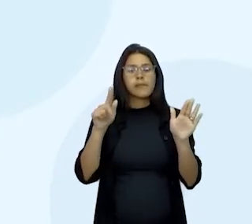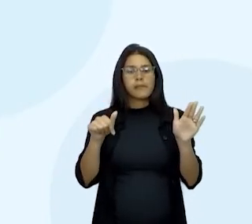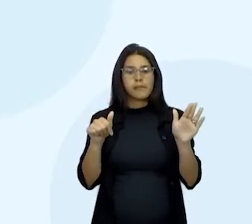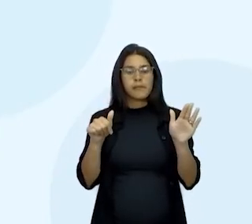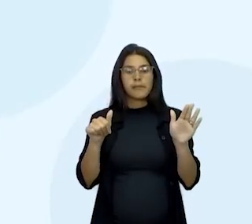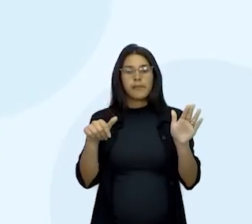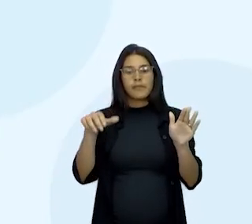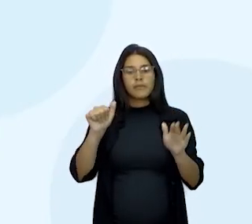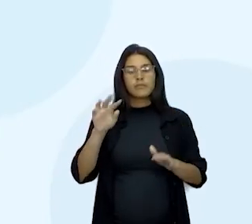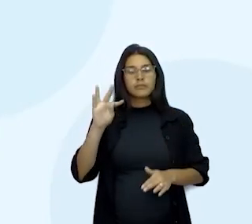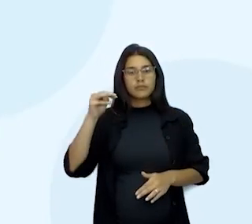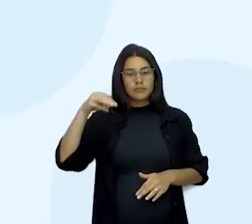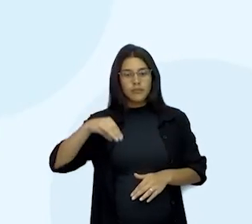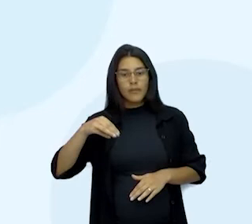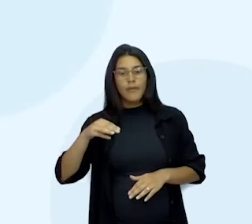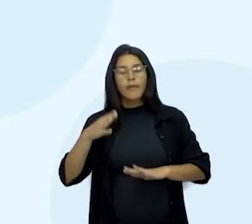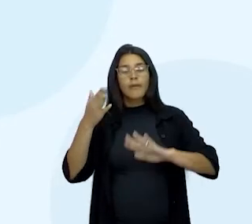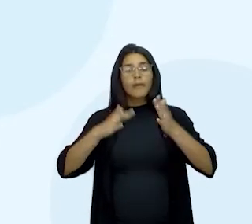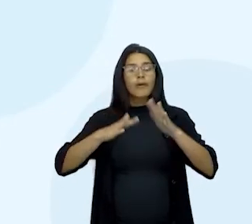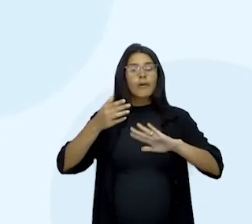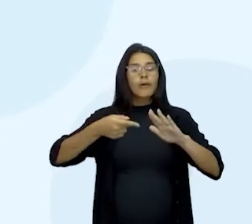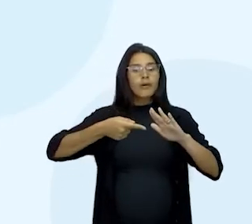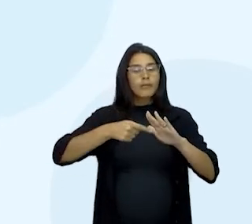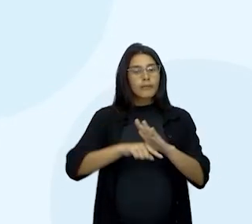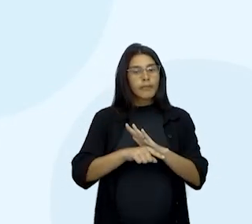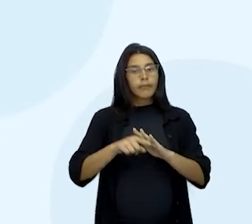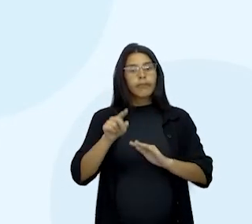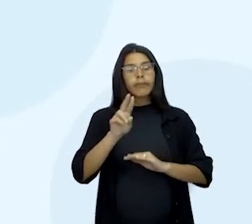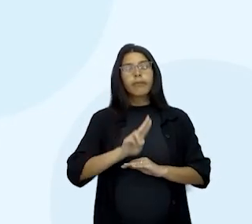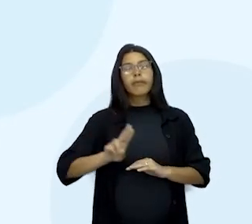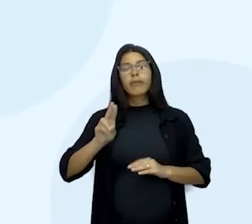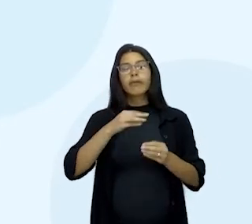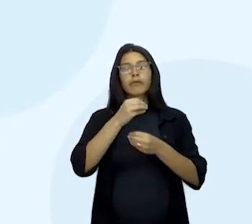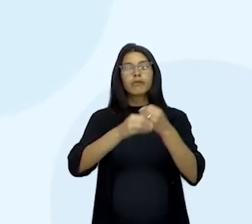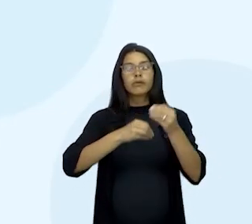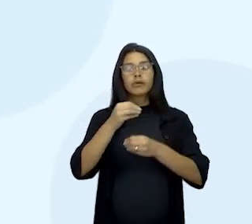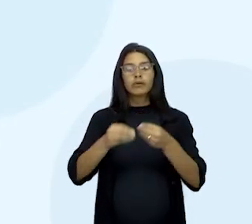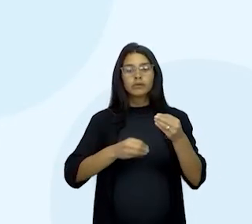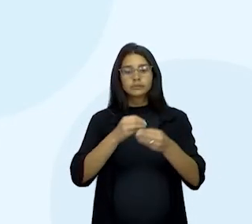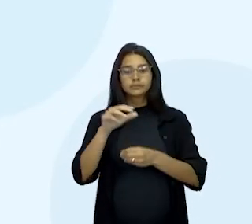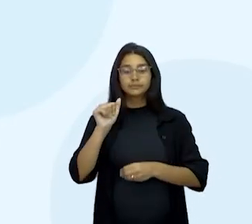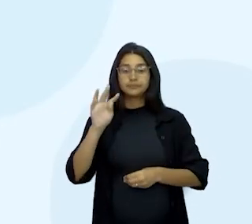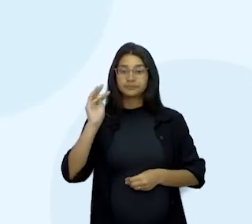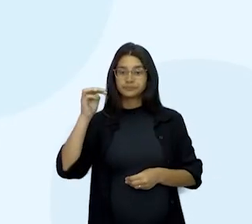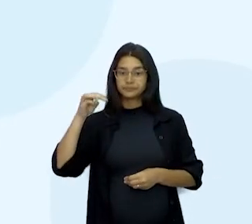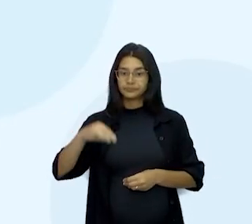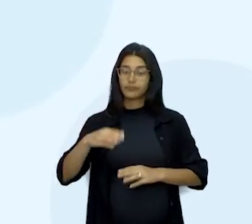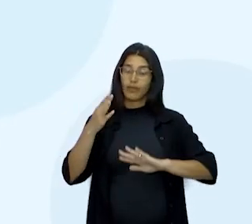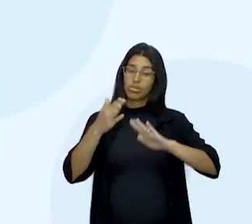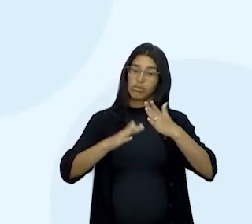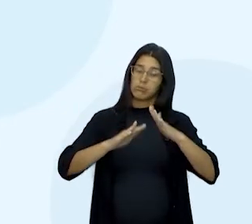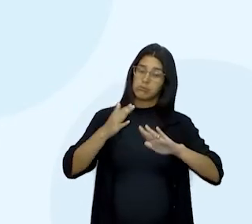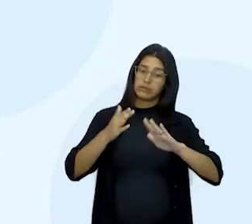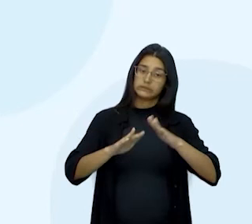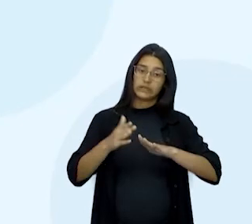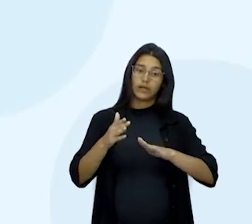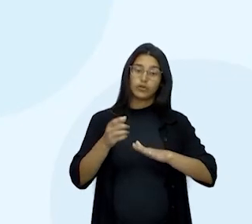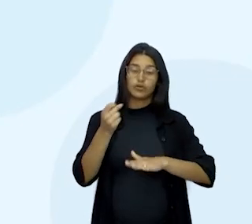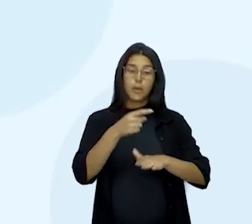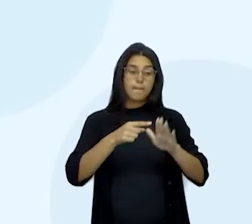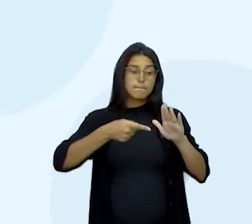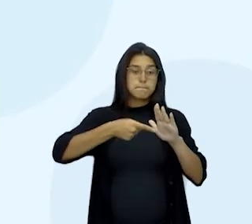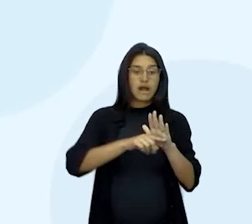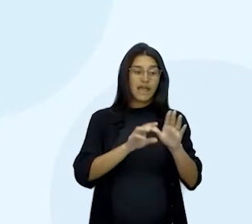atmosférica. Dependendo da profundidade, você pega uma mistura como atmosférica, Aí, dependendo o seu mergulho